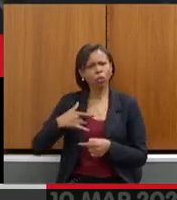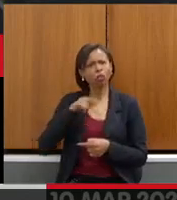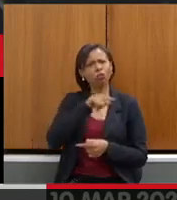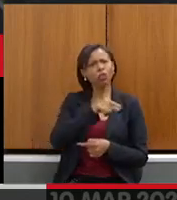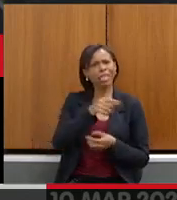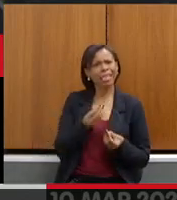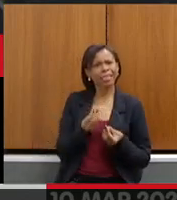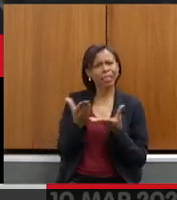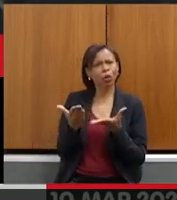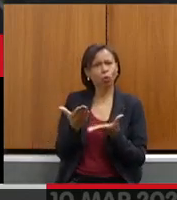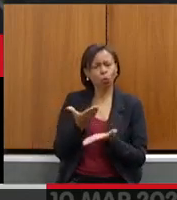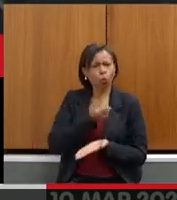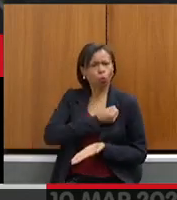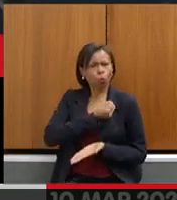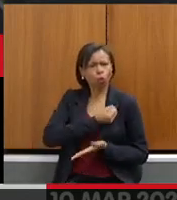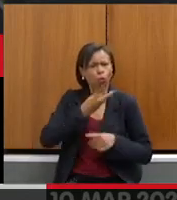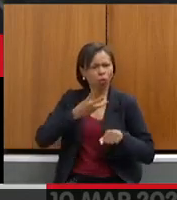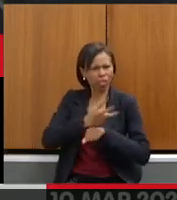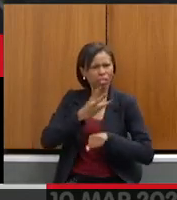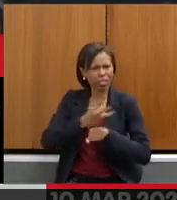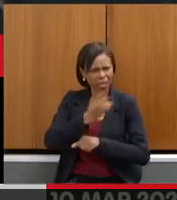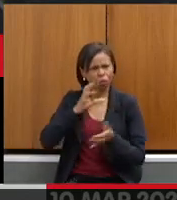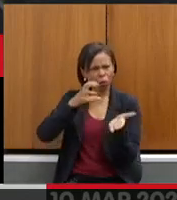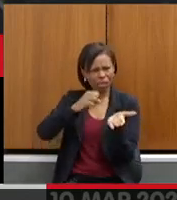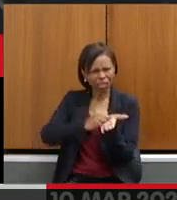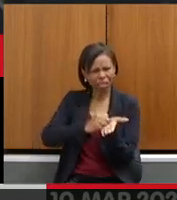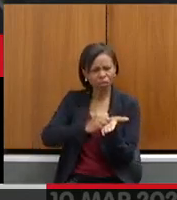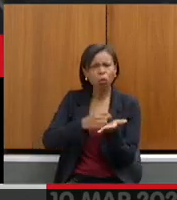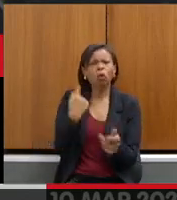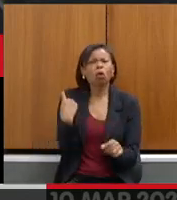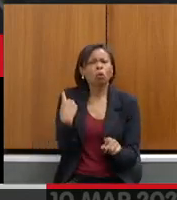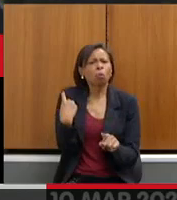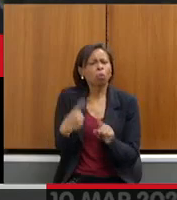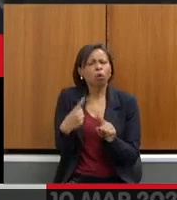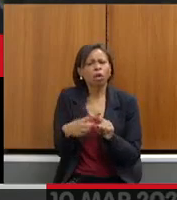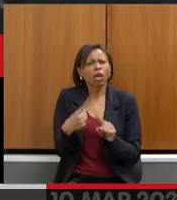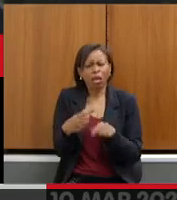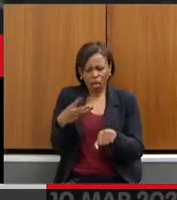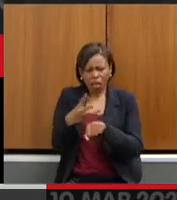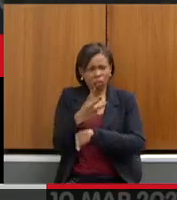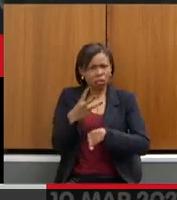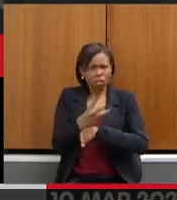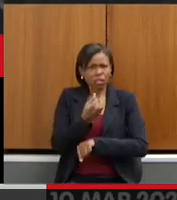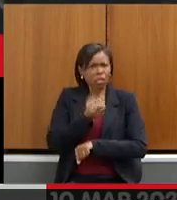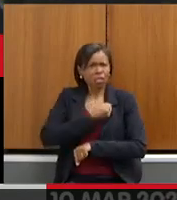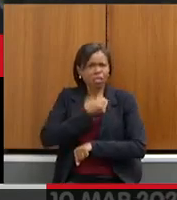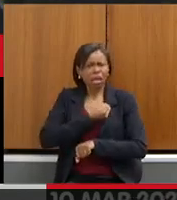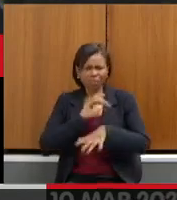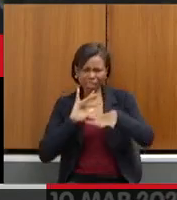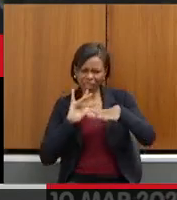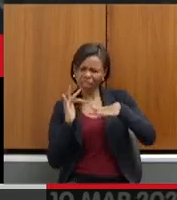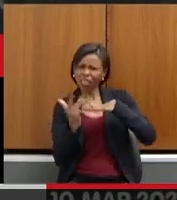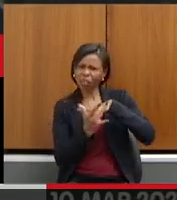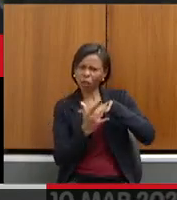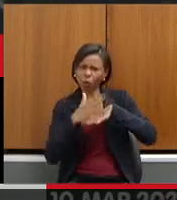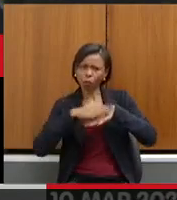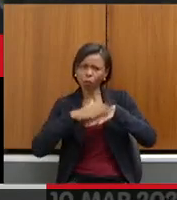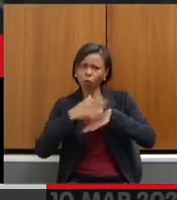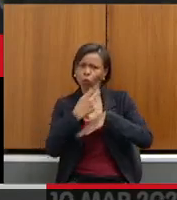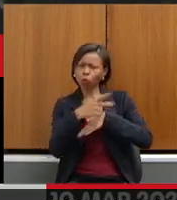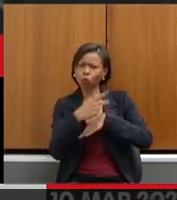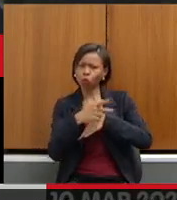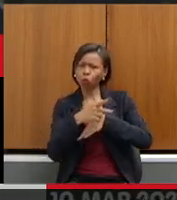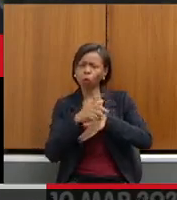WhatsApp nesse cadastro os teremos saber porque que esse número de cadastro do WhatsApp tem sido feito nas redes sociais do Senhor